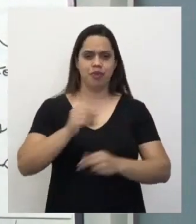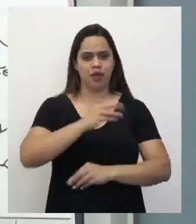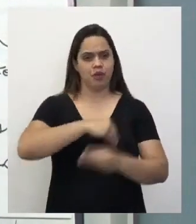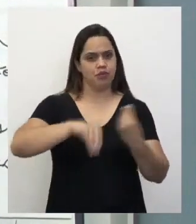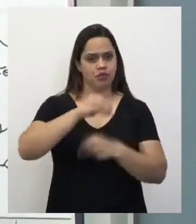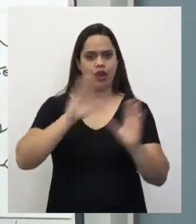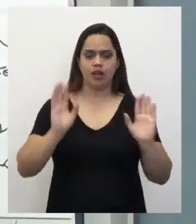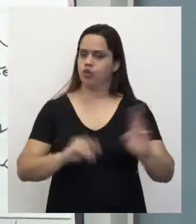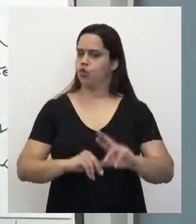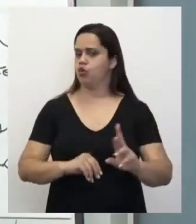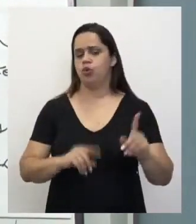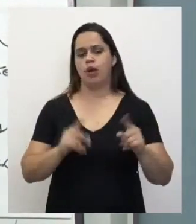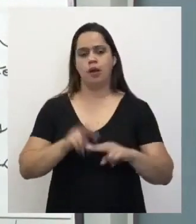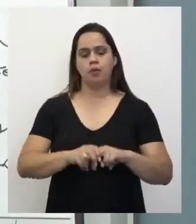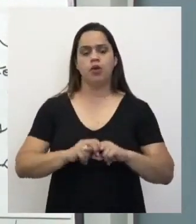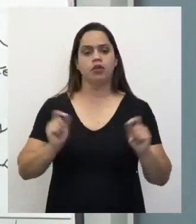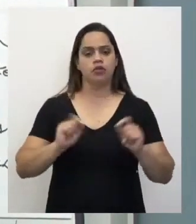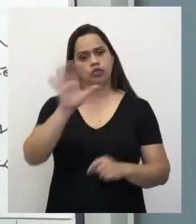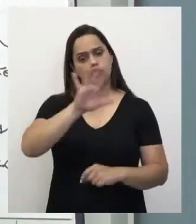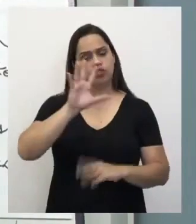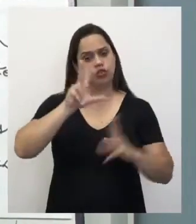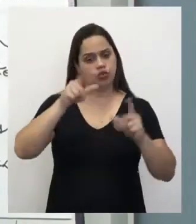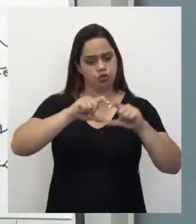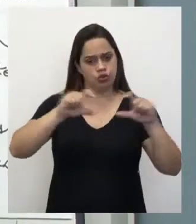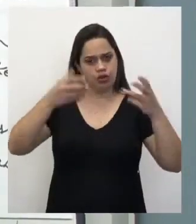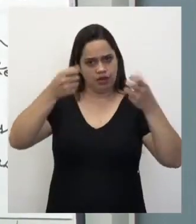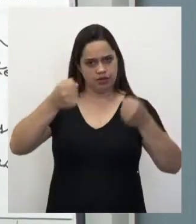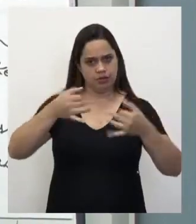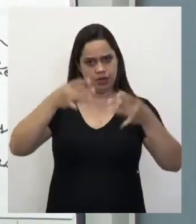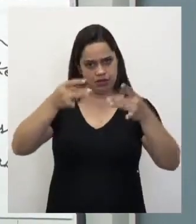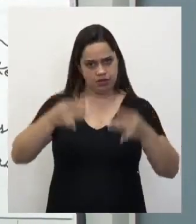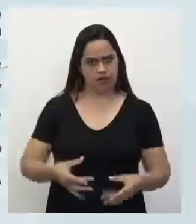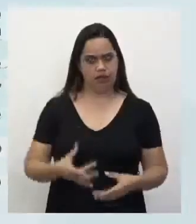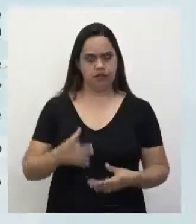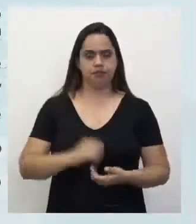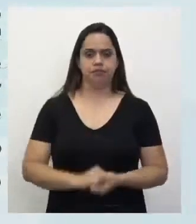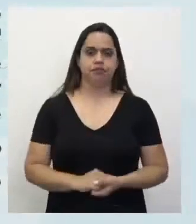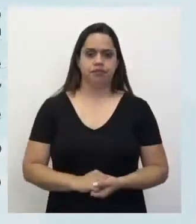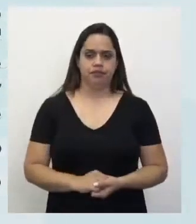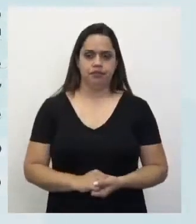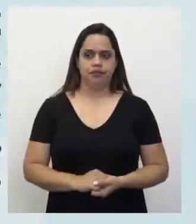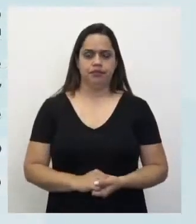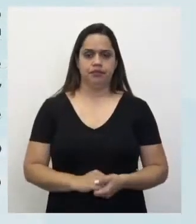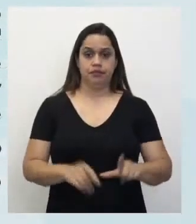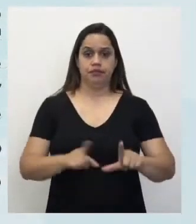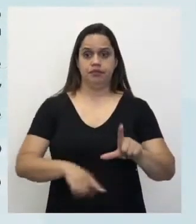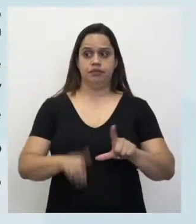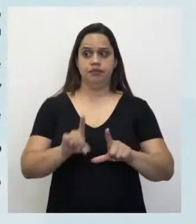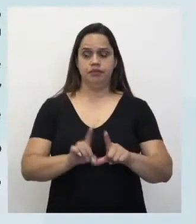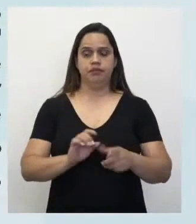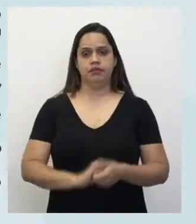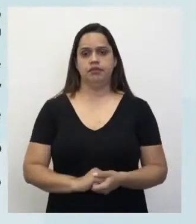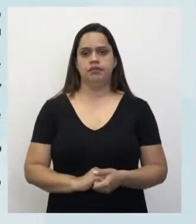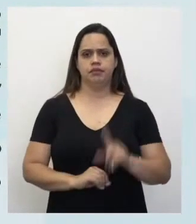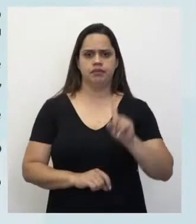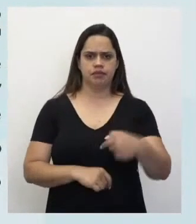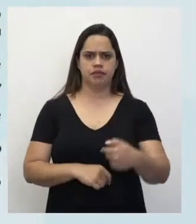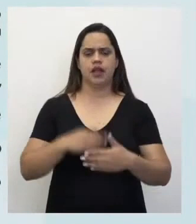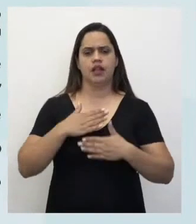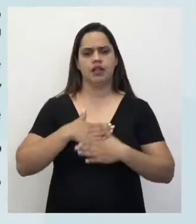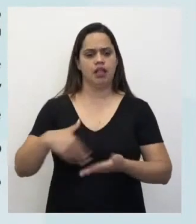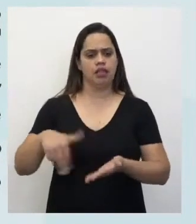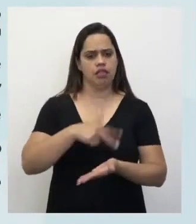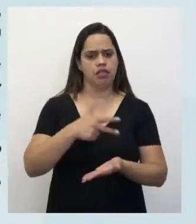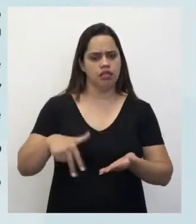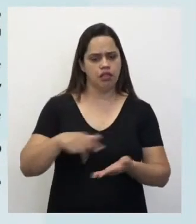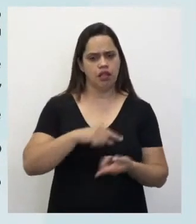poderia ser pela generalidade total dessa afirmação, tá? D, na lentidão da dança com movimentos suaves